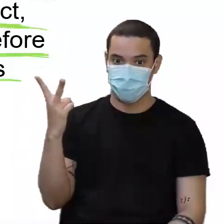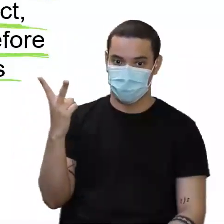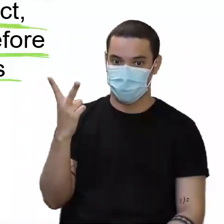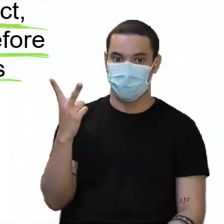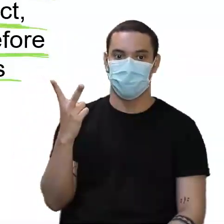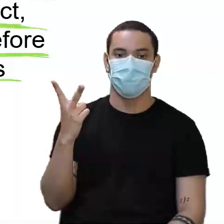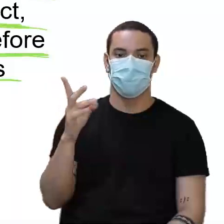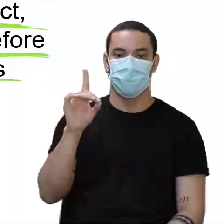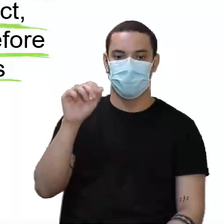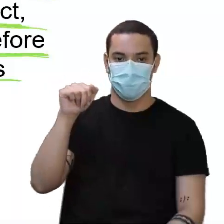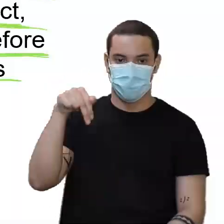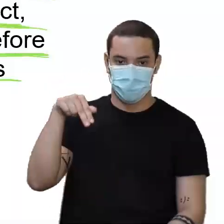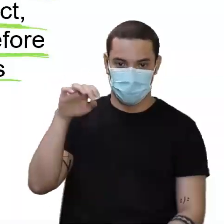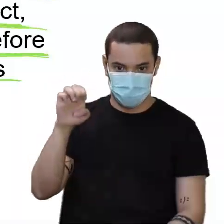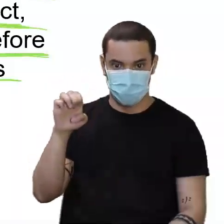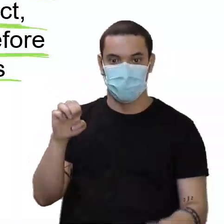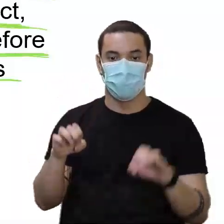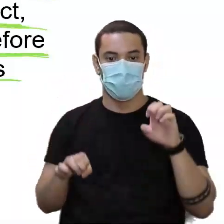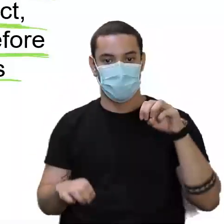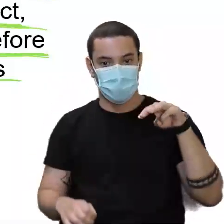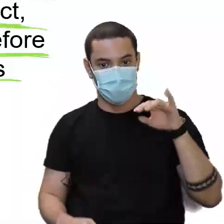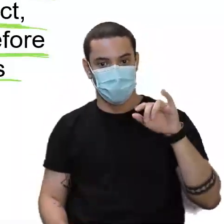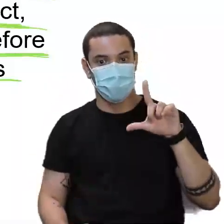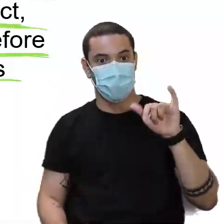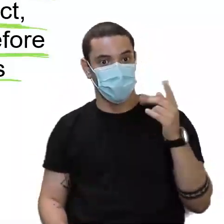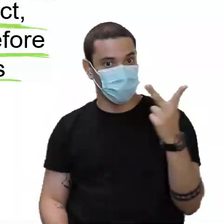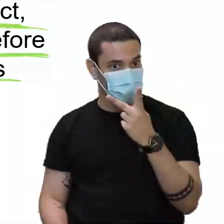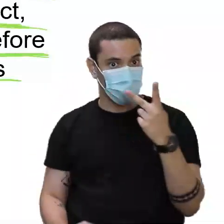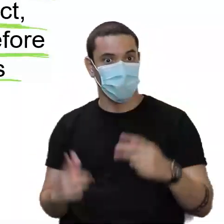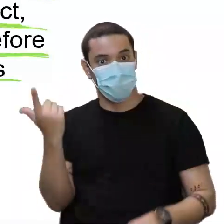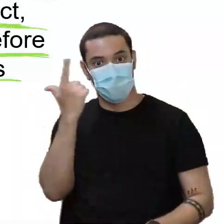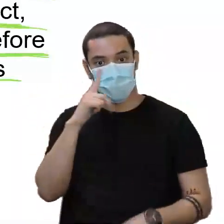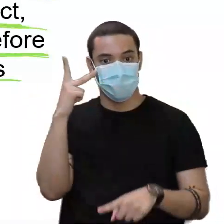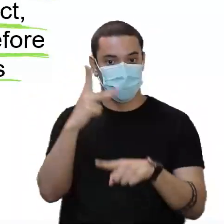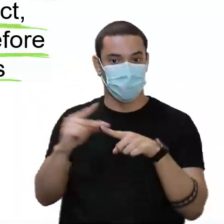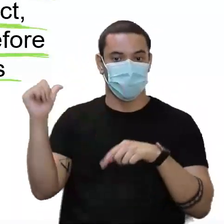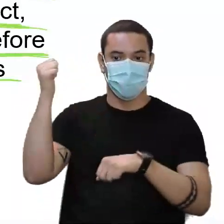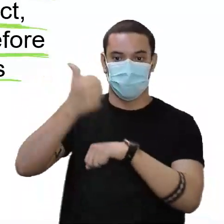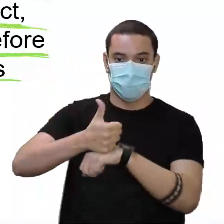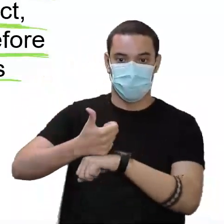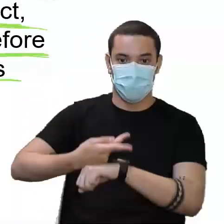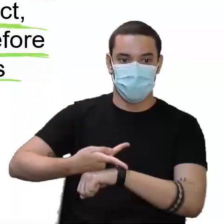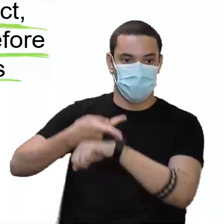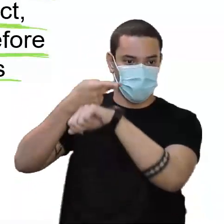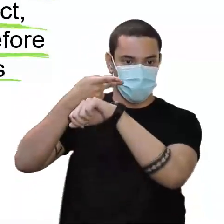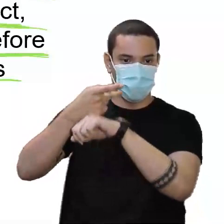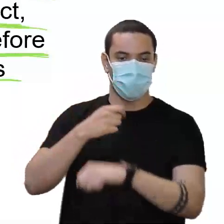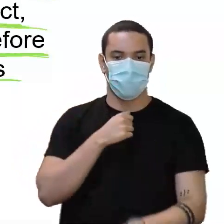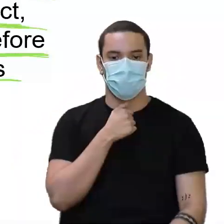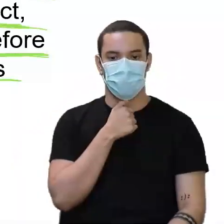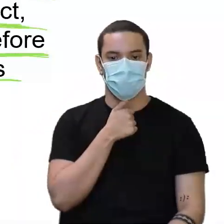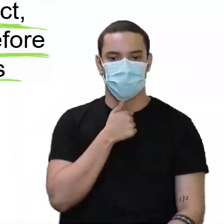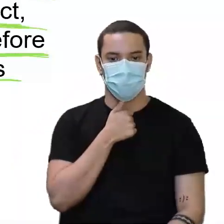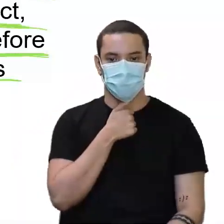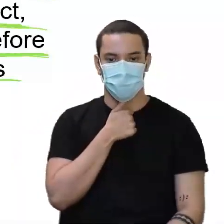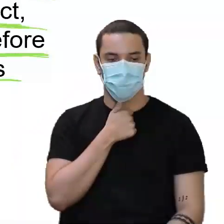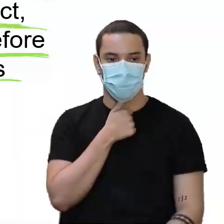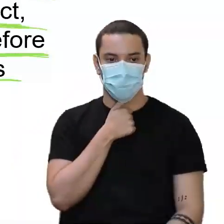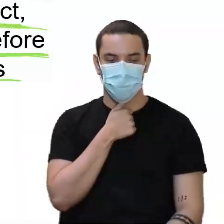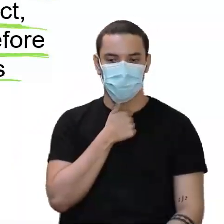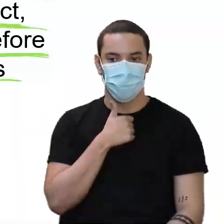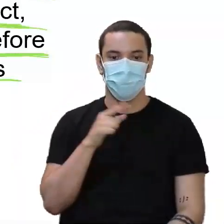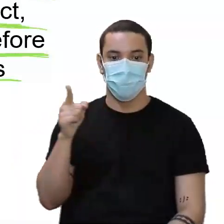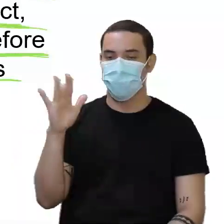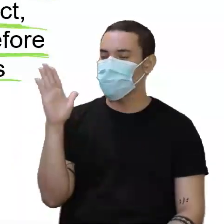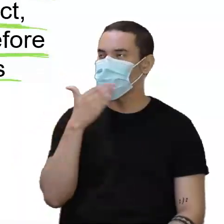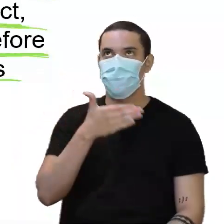de a Dani. O Danny e a Emily ganharam, won. They were the best dancers in the competition. Eles foram